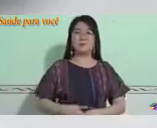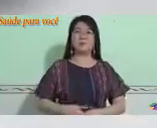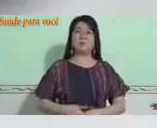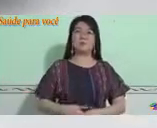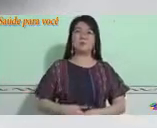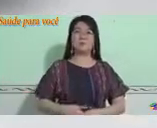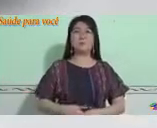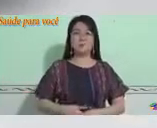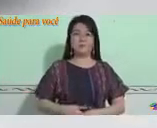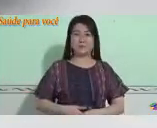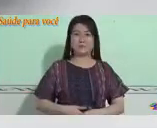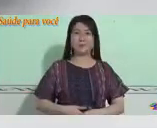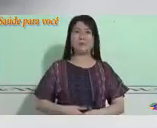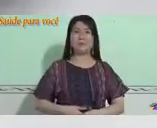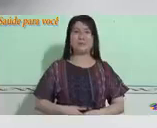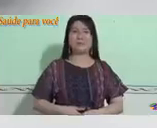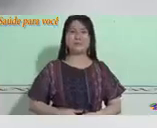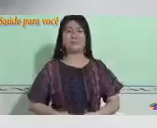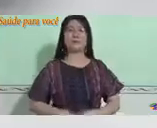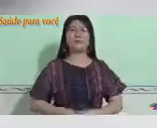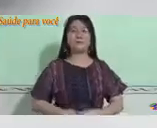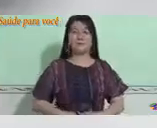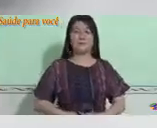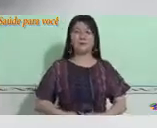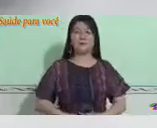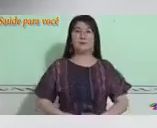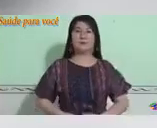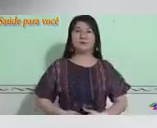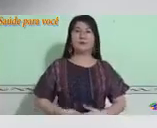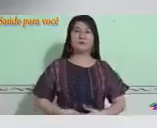A colina pode ainda ser ingerida na forma de suplemento alimentar.